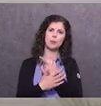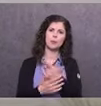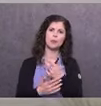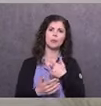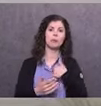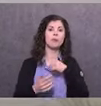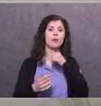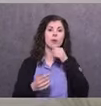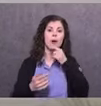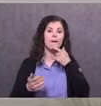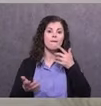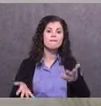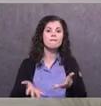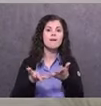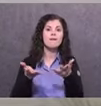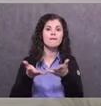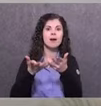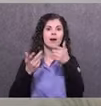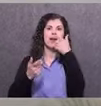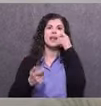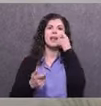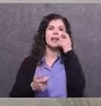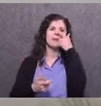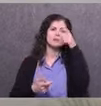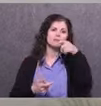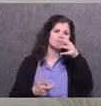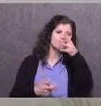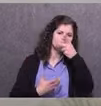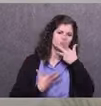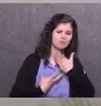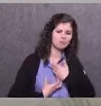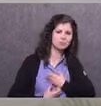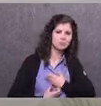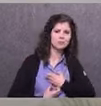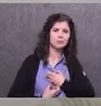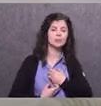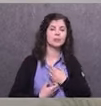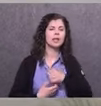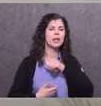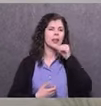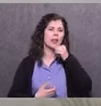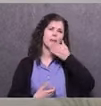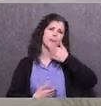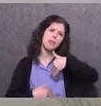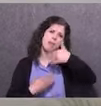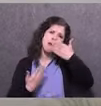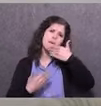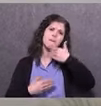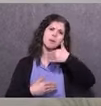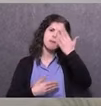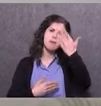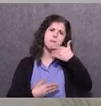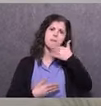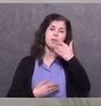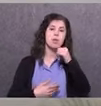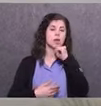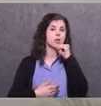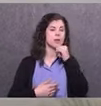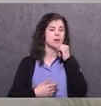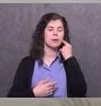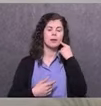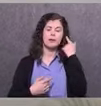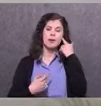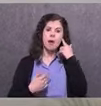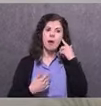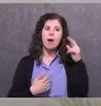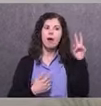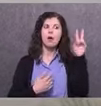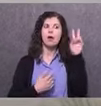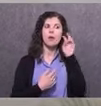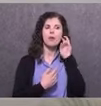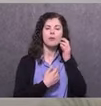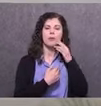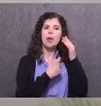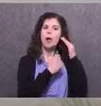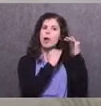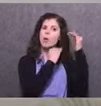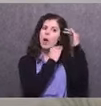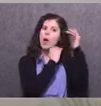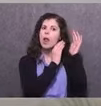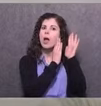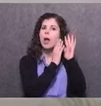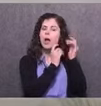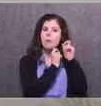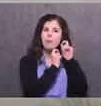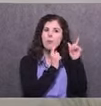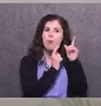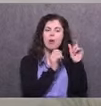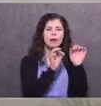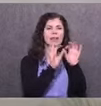alento aos que andam abatidos. Todas as manhãs, Ele desperta os meus ouvidos para eu escutar, como escutam os